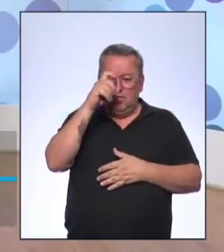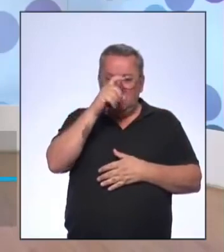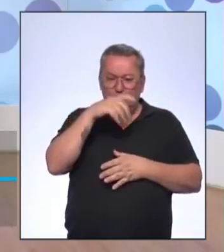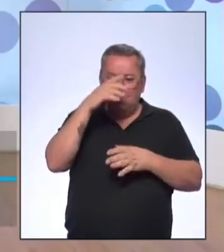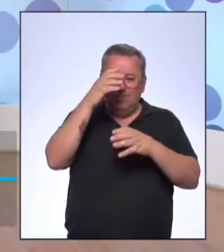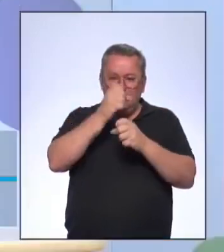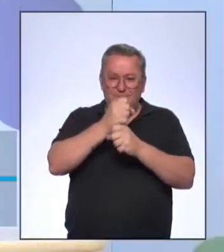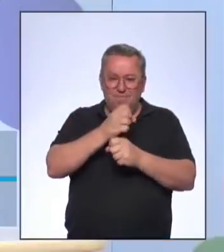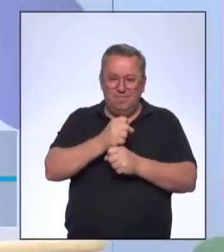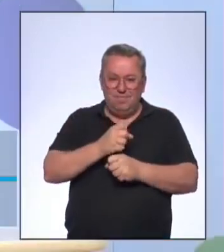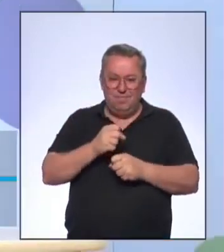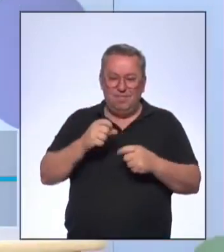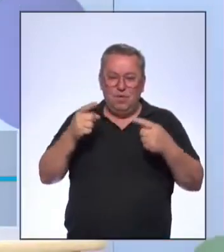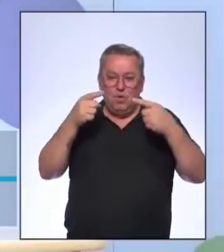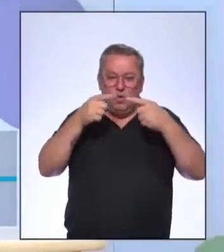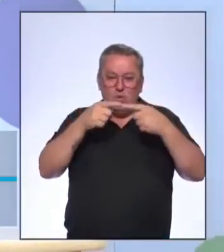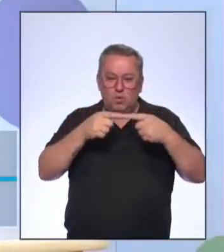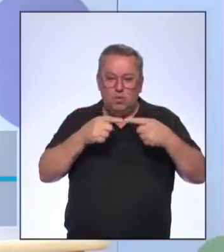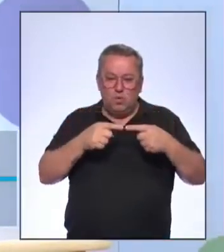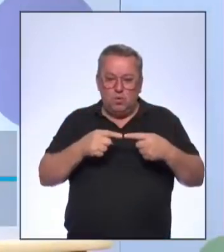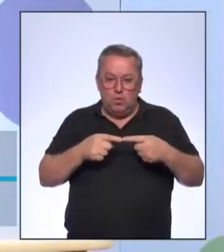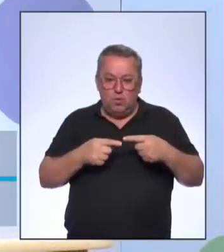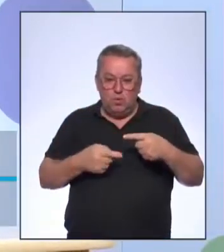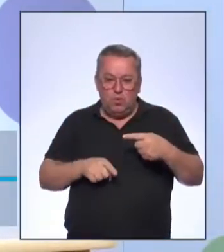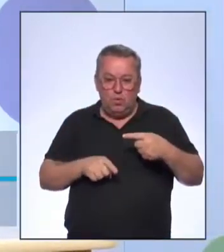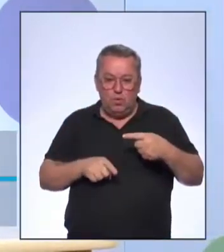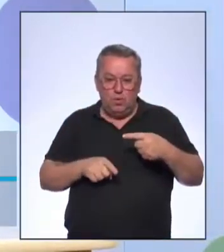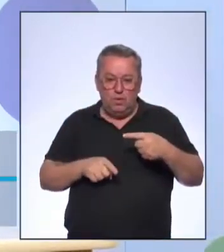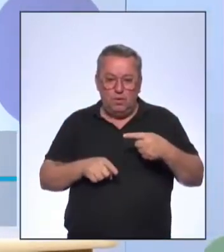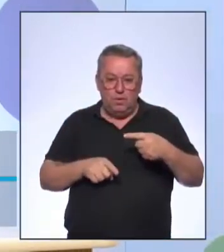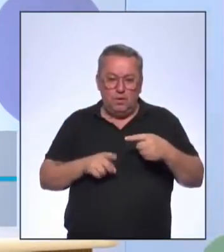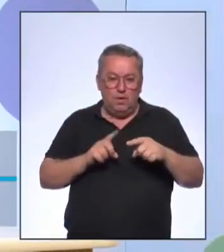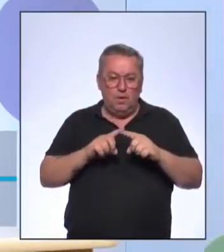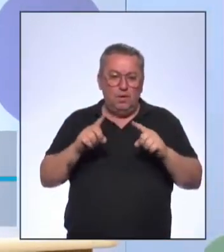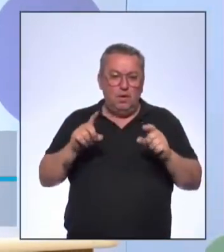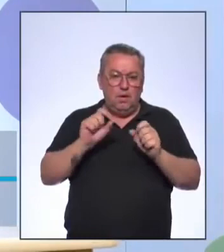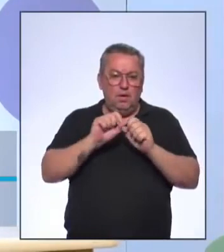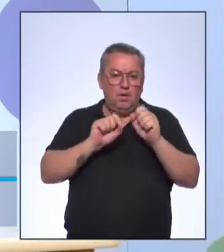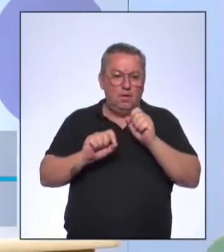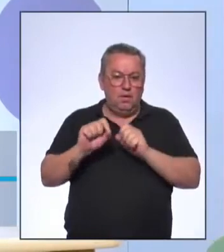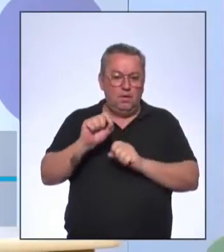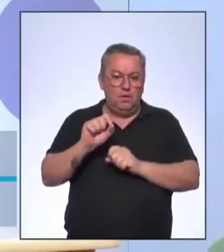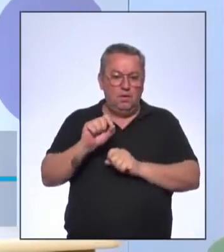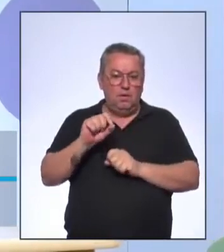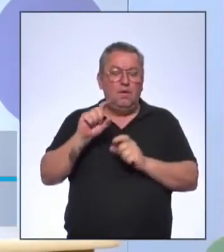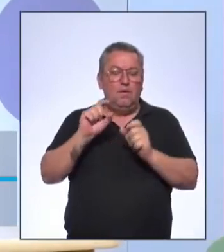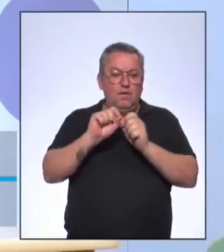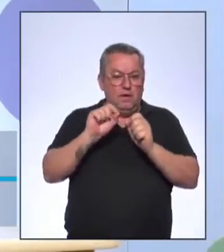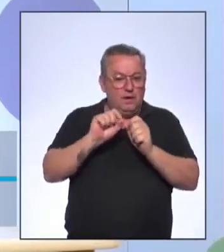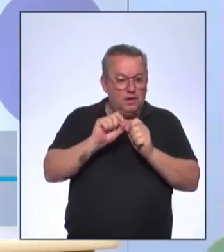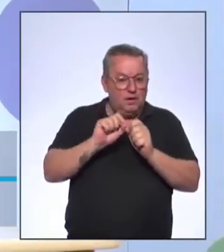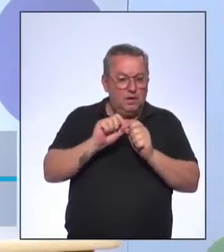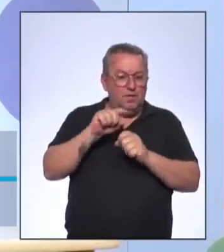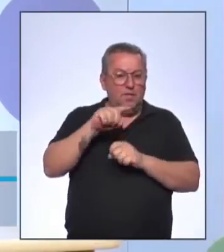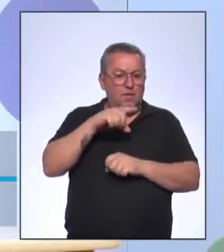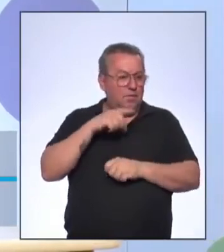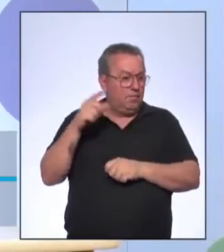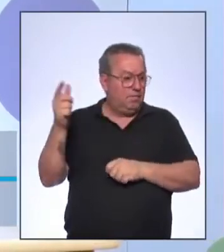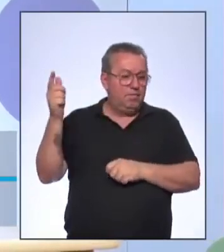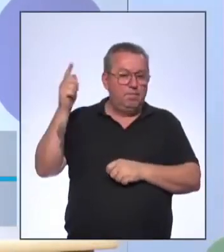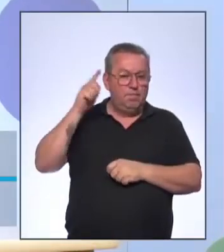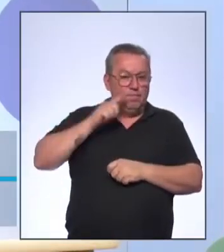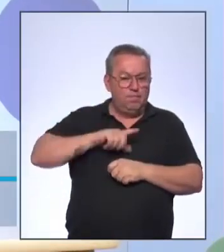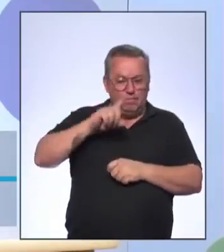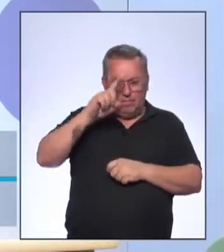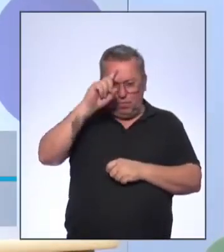contas irredutíveis. Thalia, eu espero que com a resolução que o professor Jonas fez, você tenha conseguido sanar